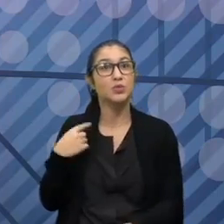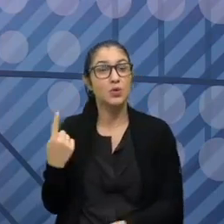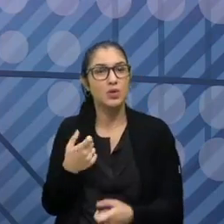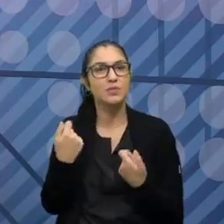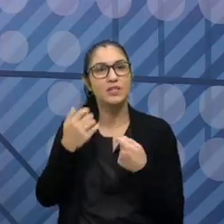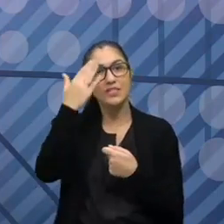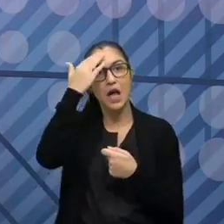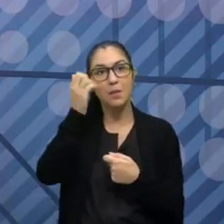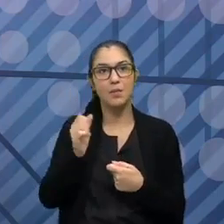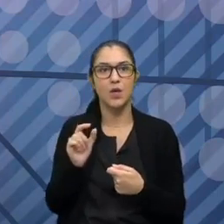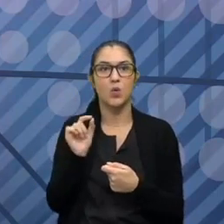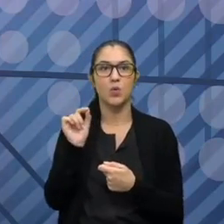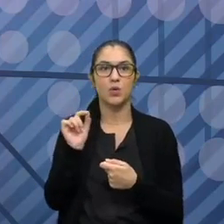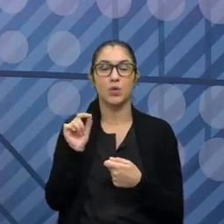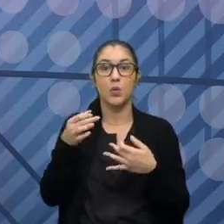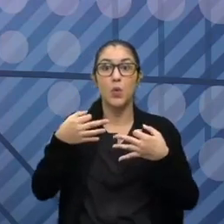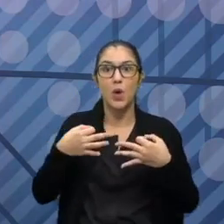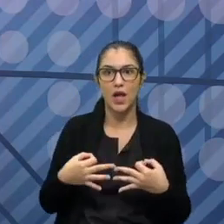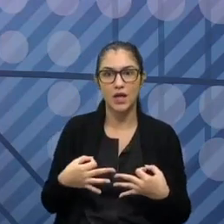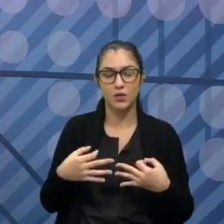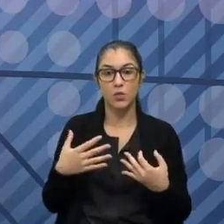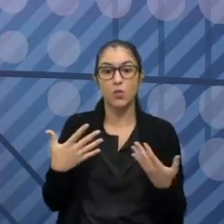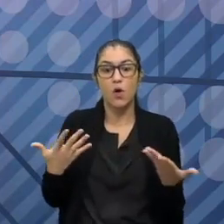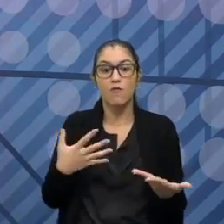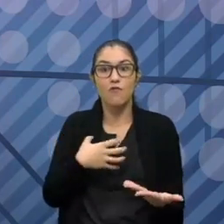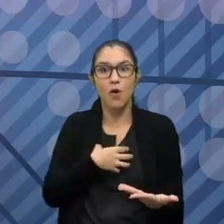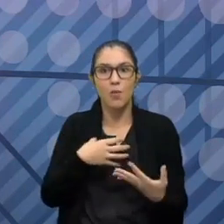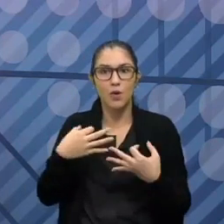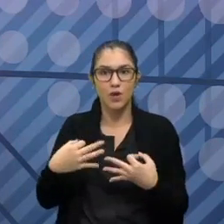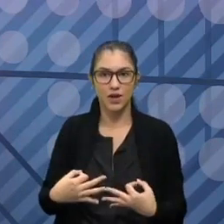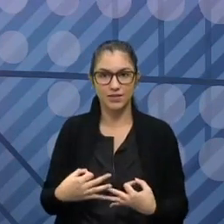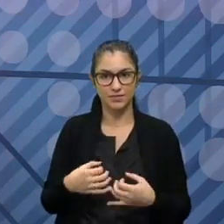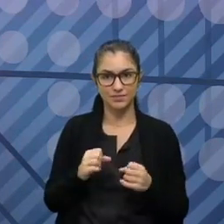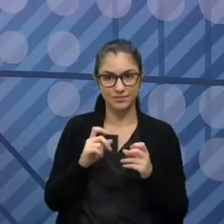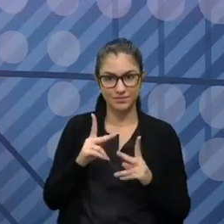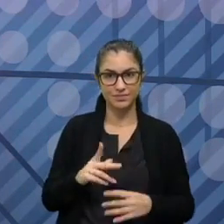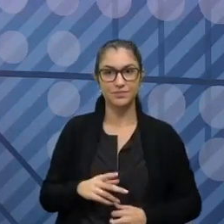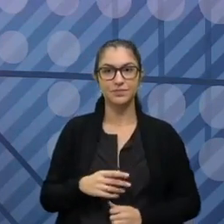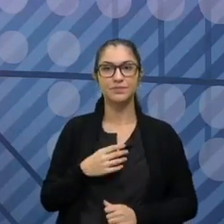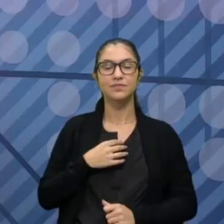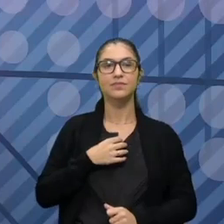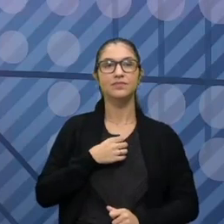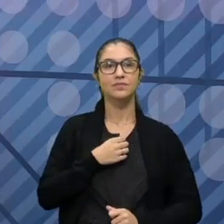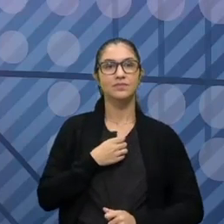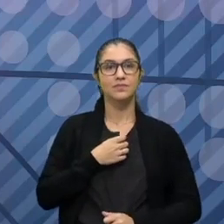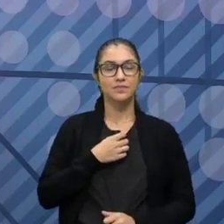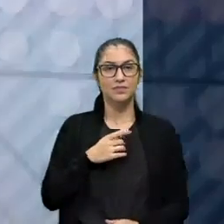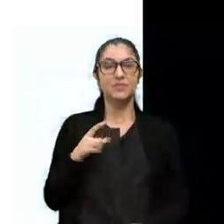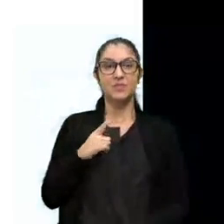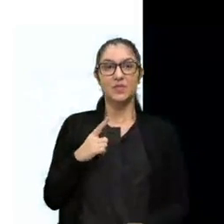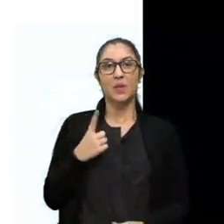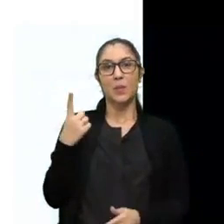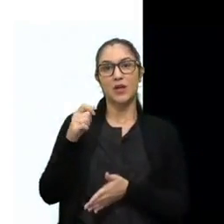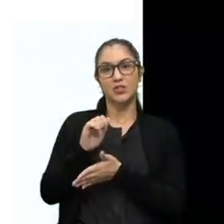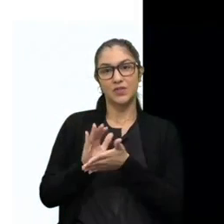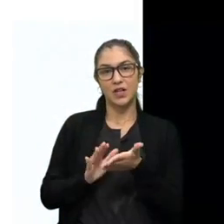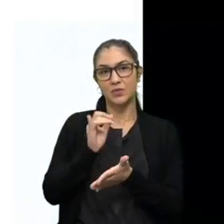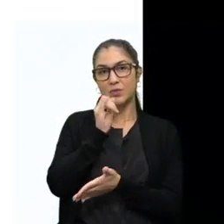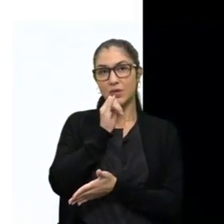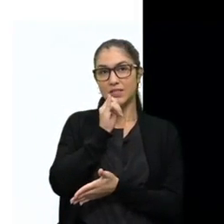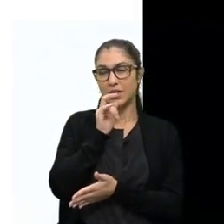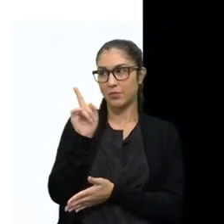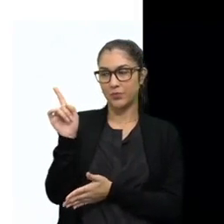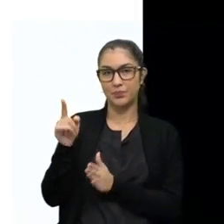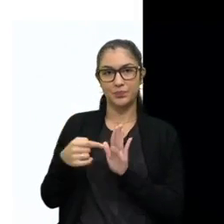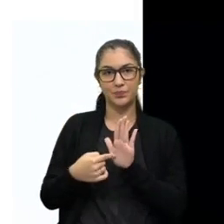precisamos saber o que é o correto, qual é a forma correta, certo? E aí nós temos uma atividade, por exemplo, para mostrar